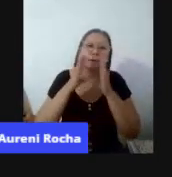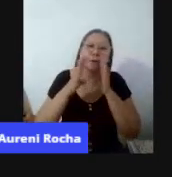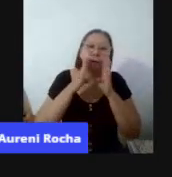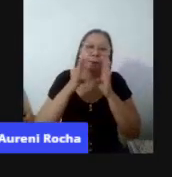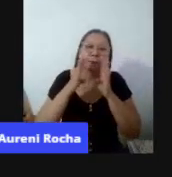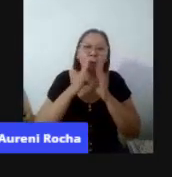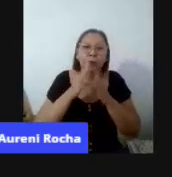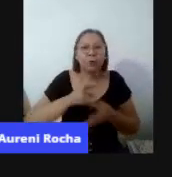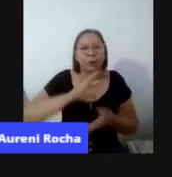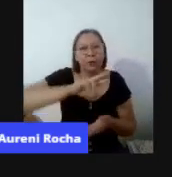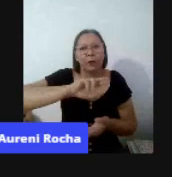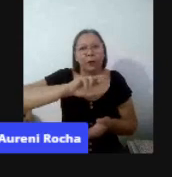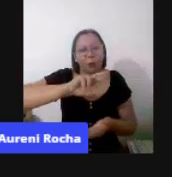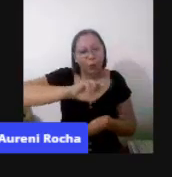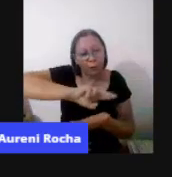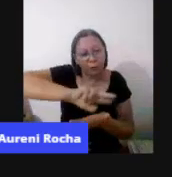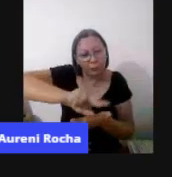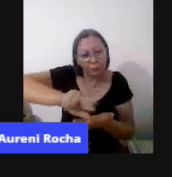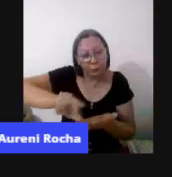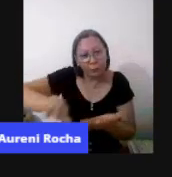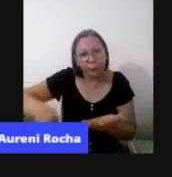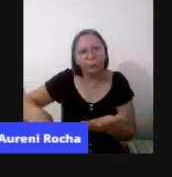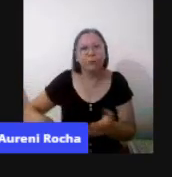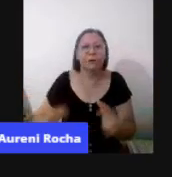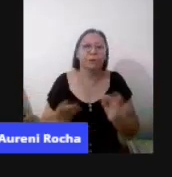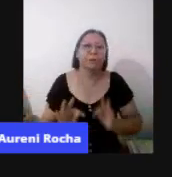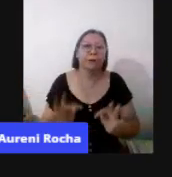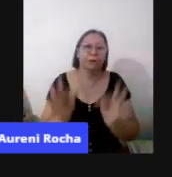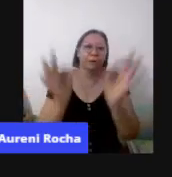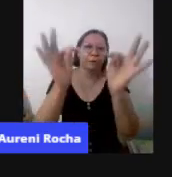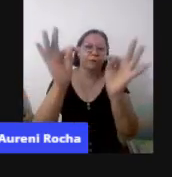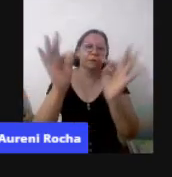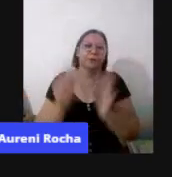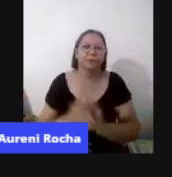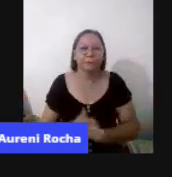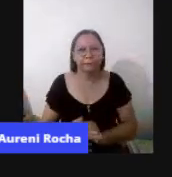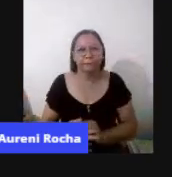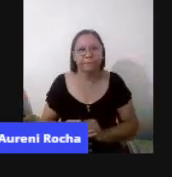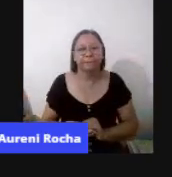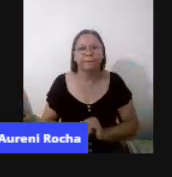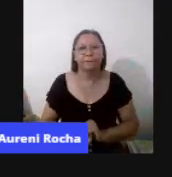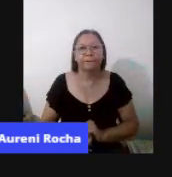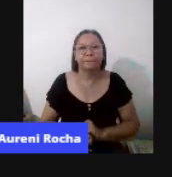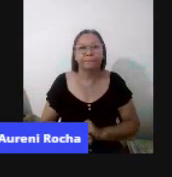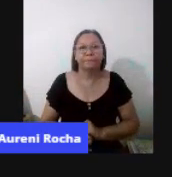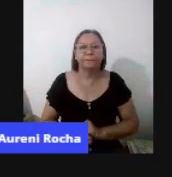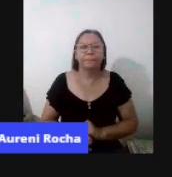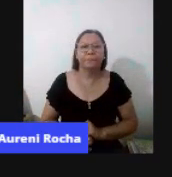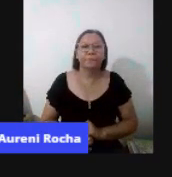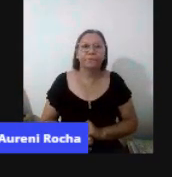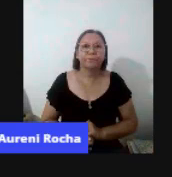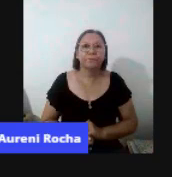outros blogs, né, ou outros meios que a instituição encontra. Por favor, professor, mais um.